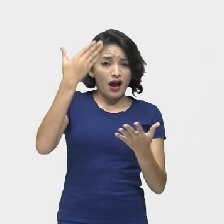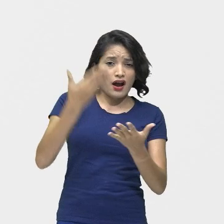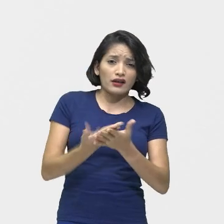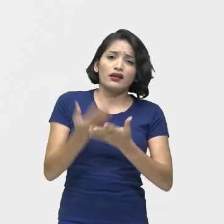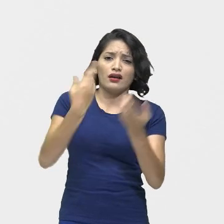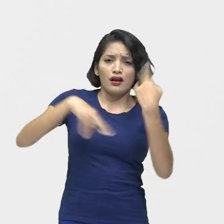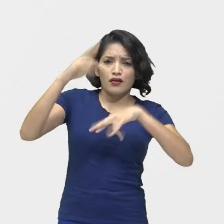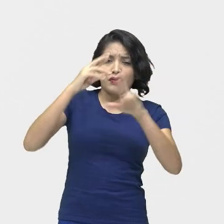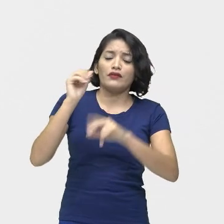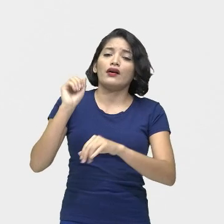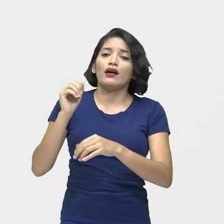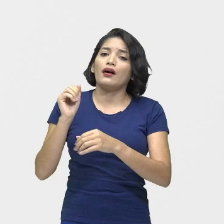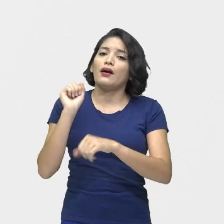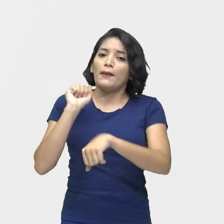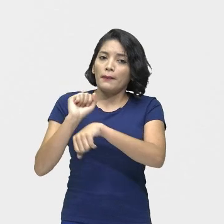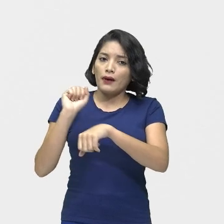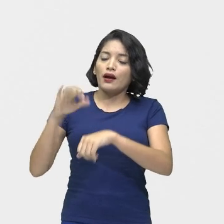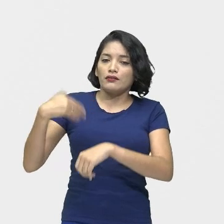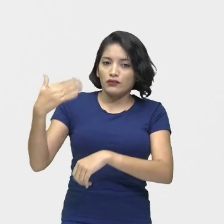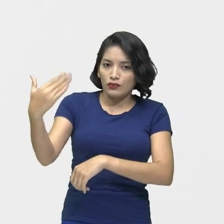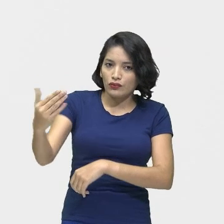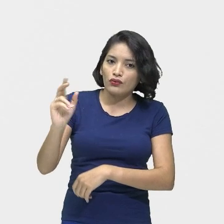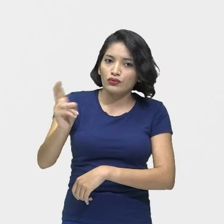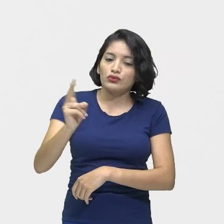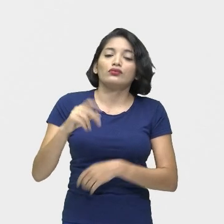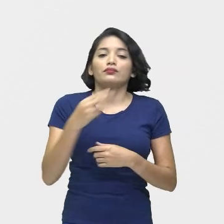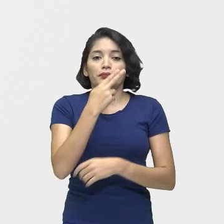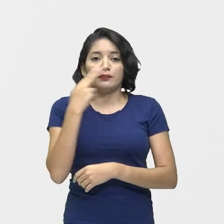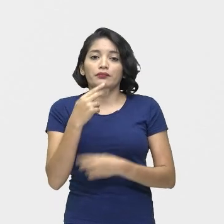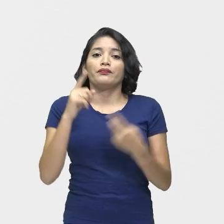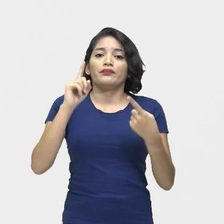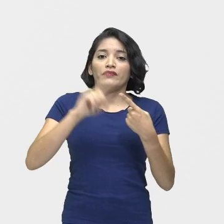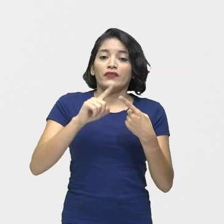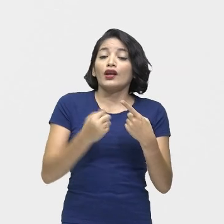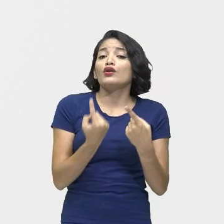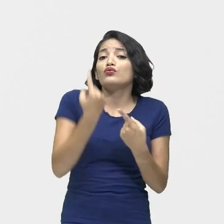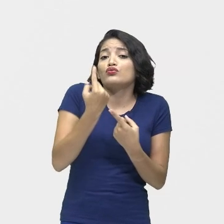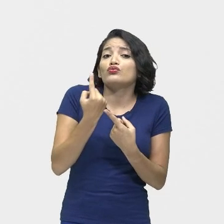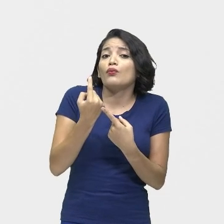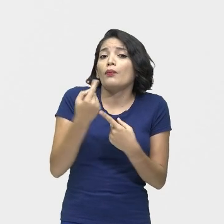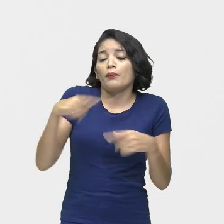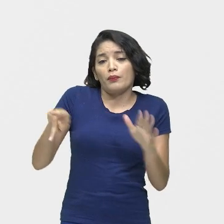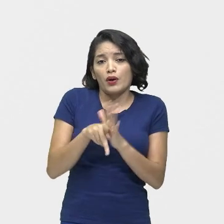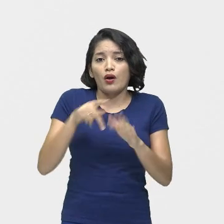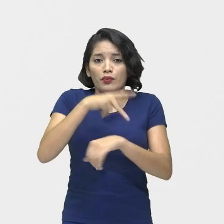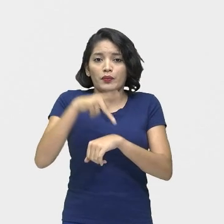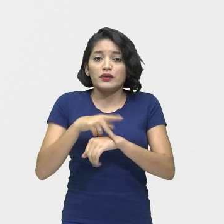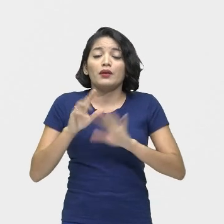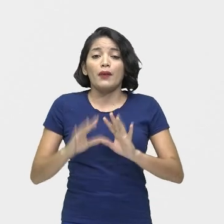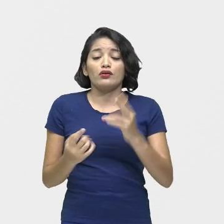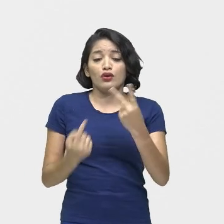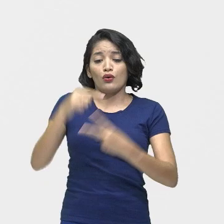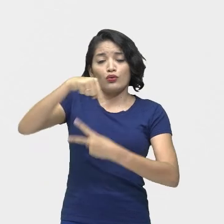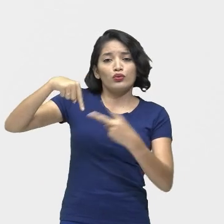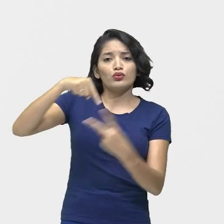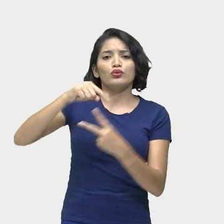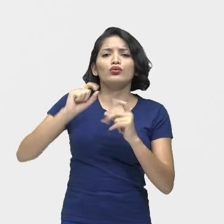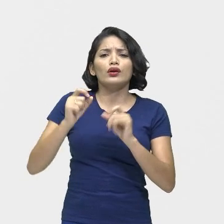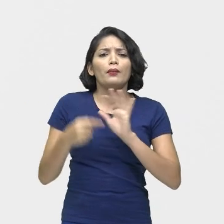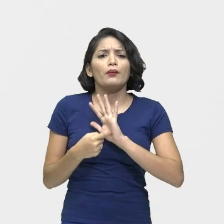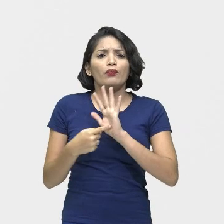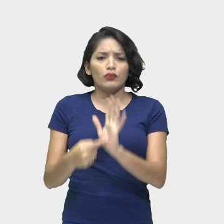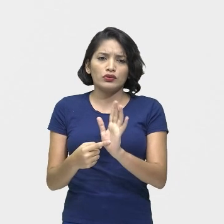revolução permanente, enquanto Stalin acreditava no socialismo em um só país. Porém, ambas as posições simbolizavam a